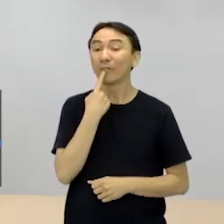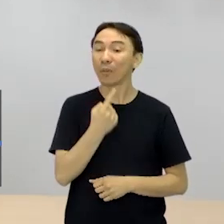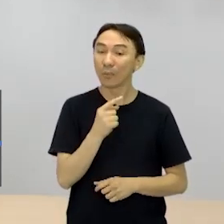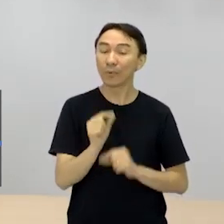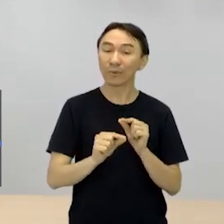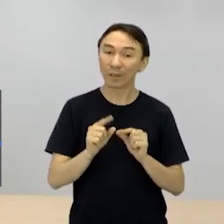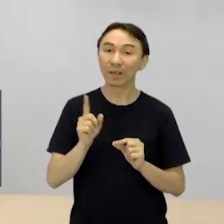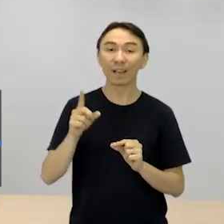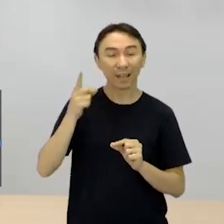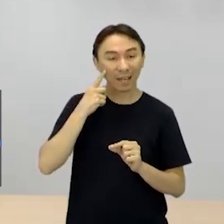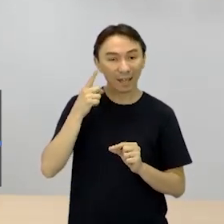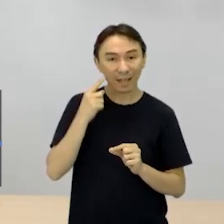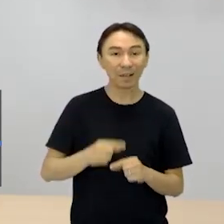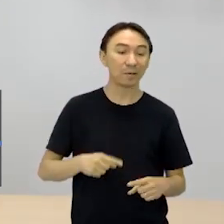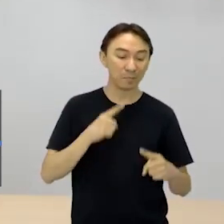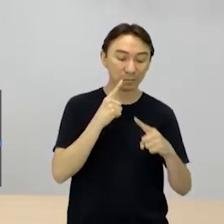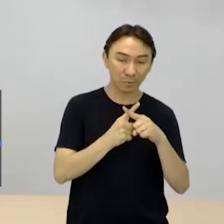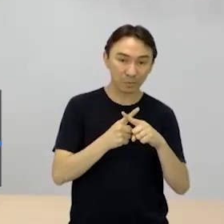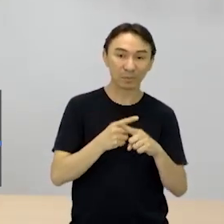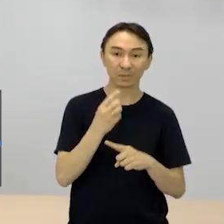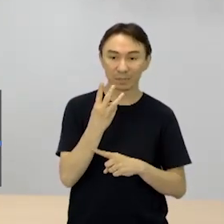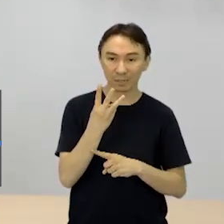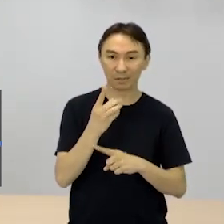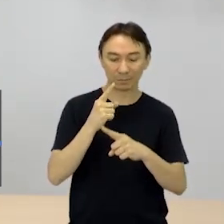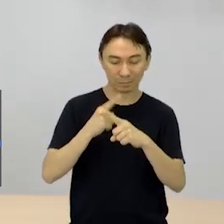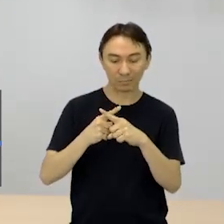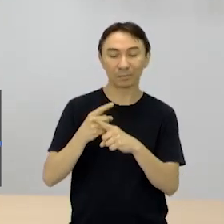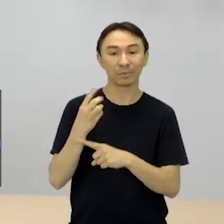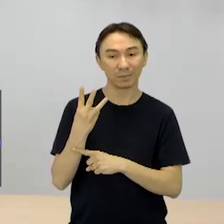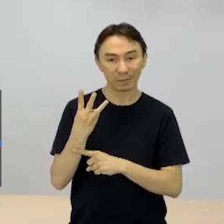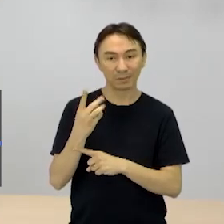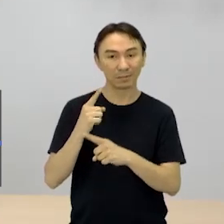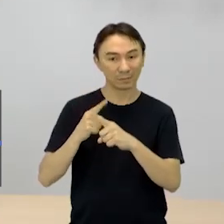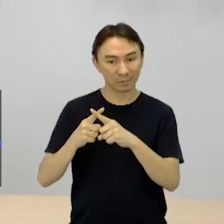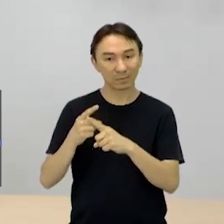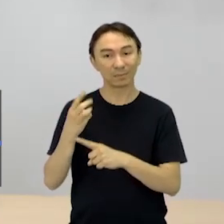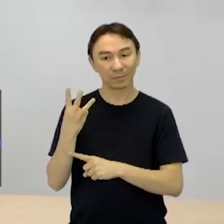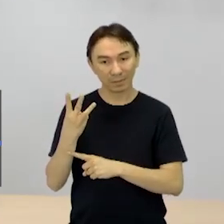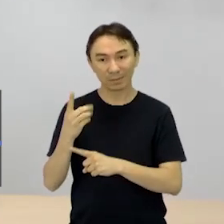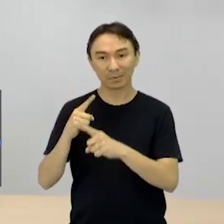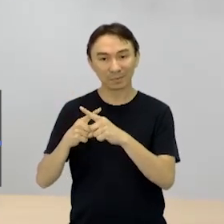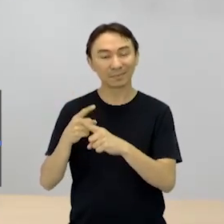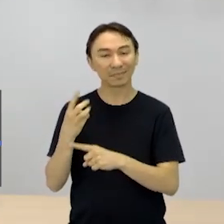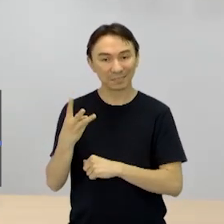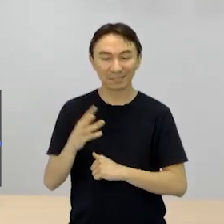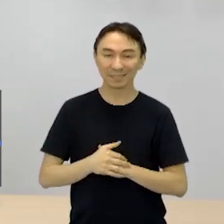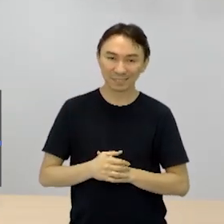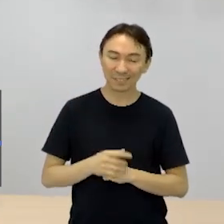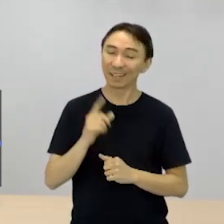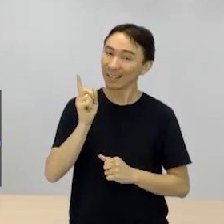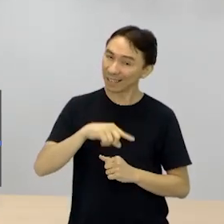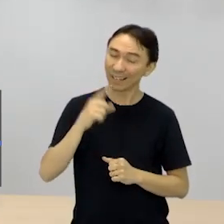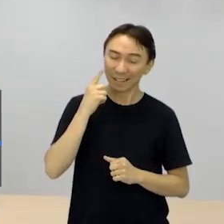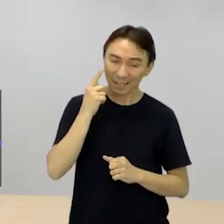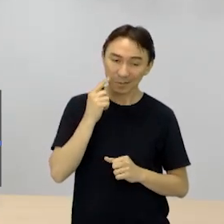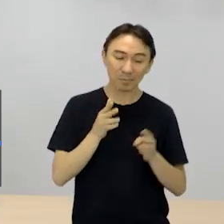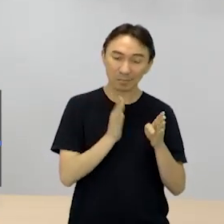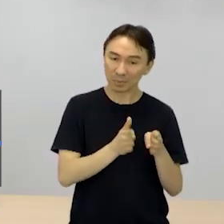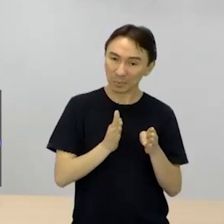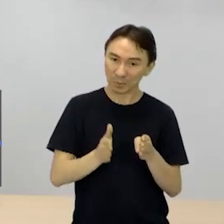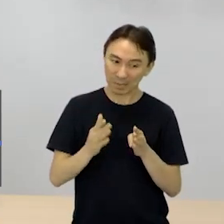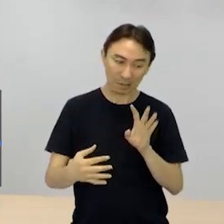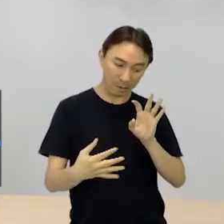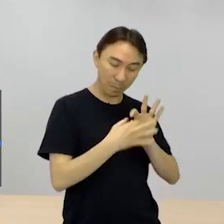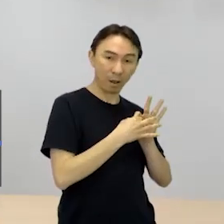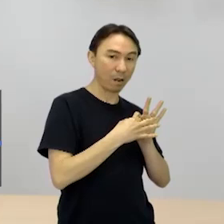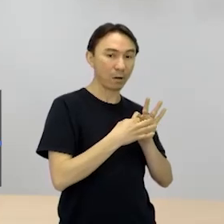utilizando os múltiplos de 3, né? Então, a sequência de múltiplos é uma sequência aí não recursiva, né? A Lavínia Costa, da